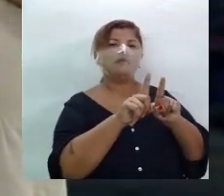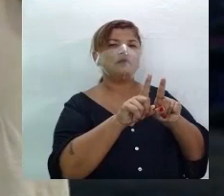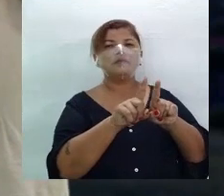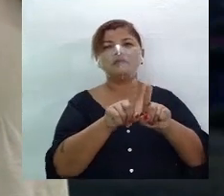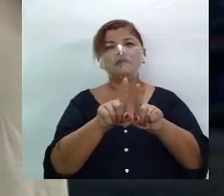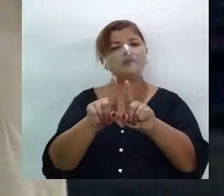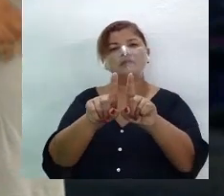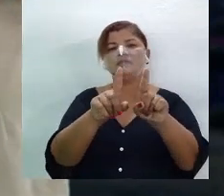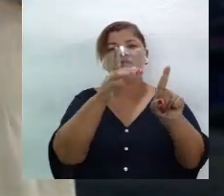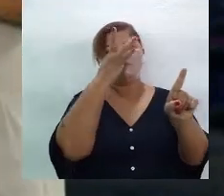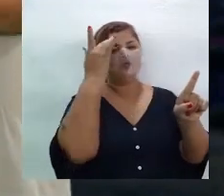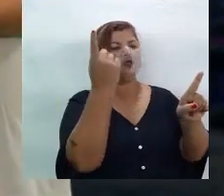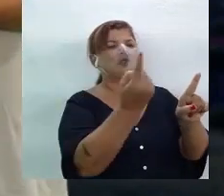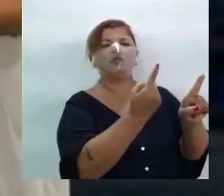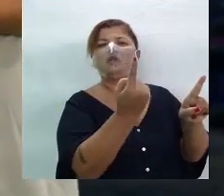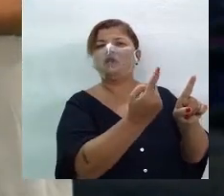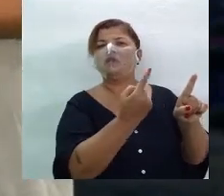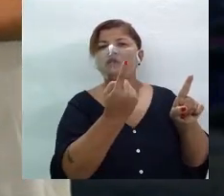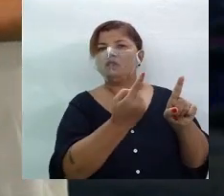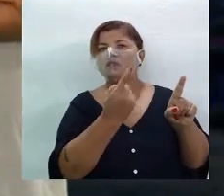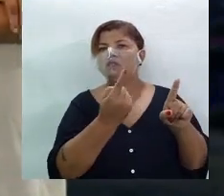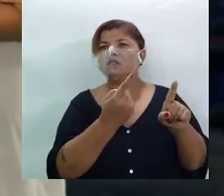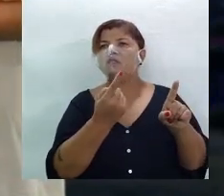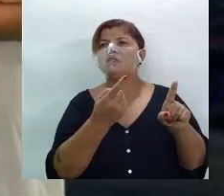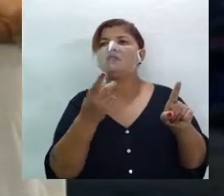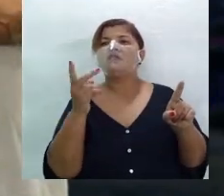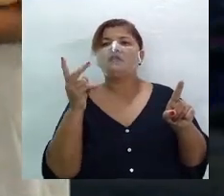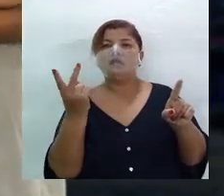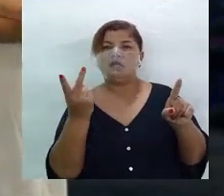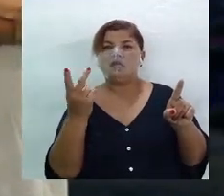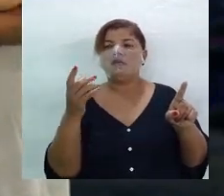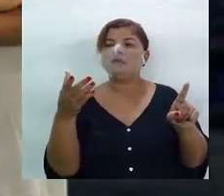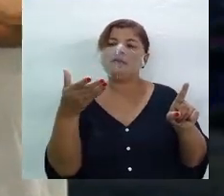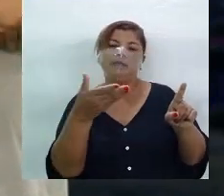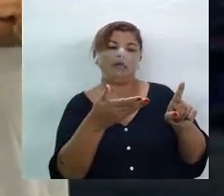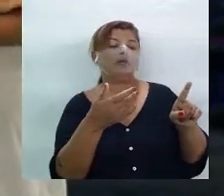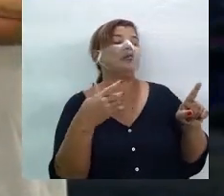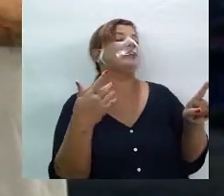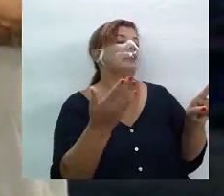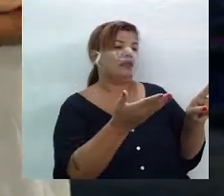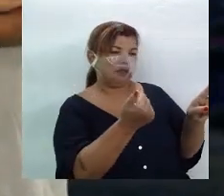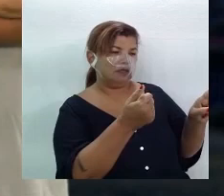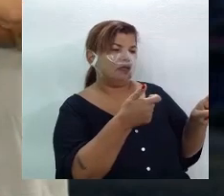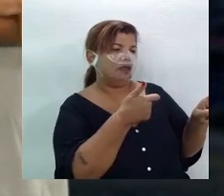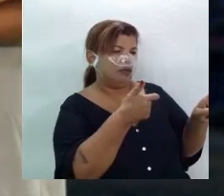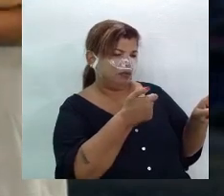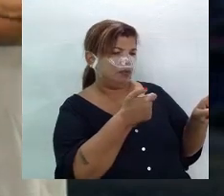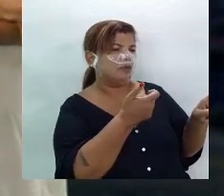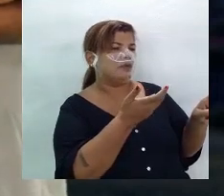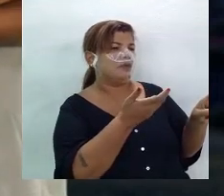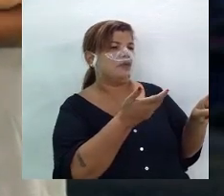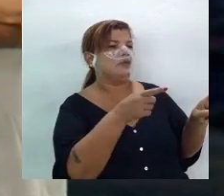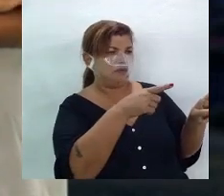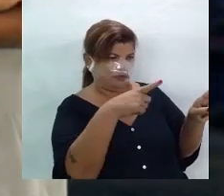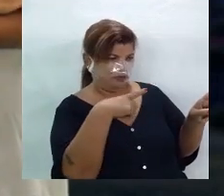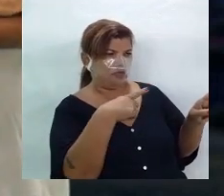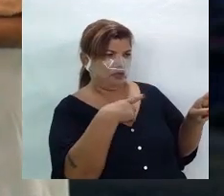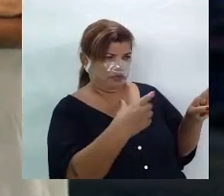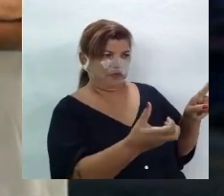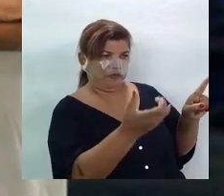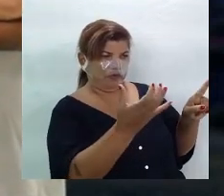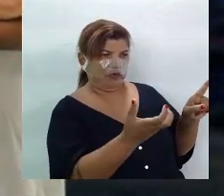vagam pelas ruas desertas e sempre pede fogo a esses desavisados. Ou seja, ele chega e diz, você tem